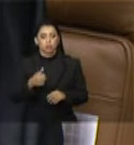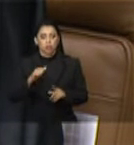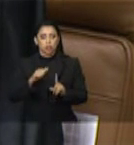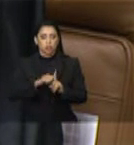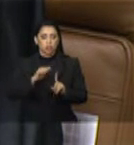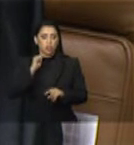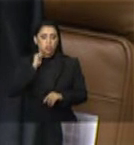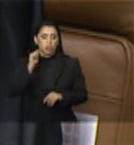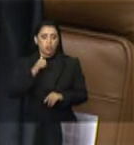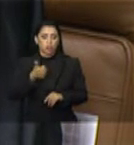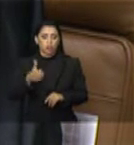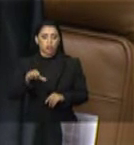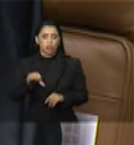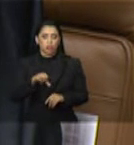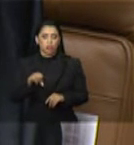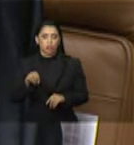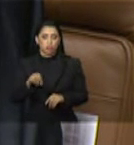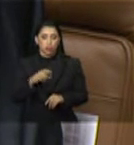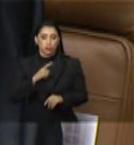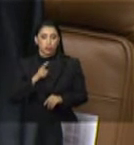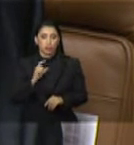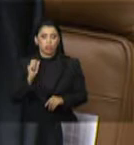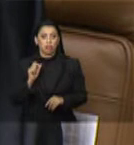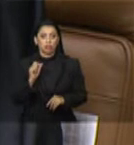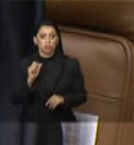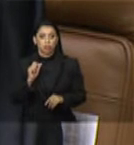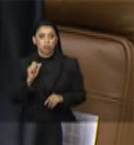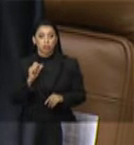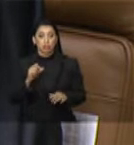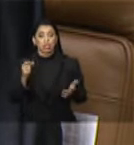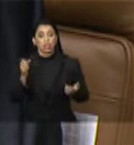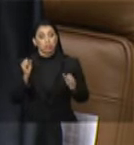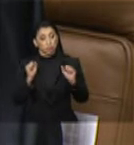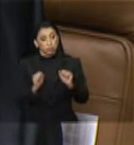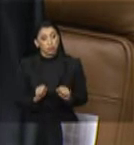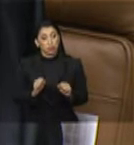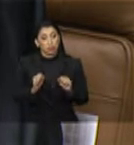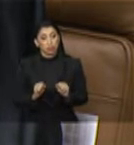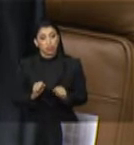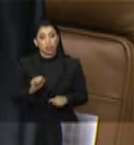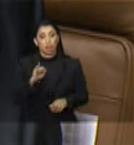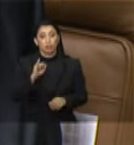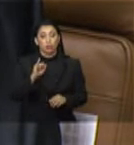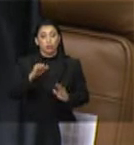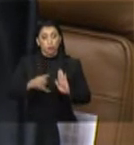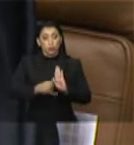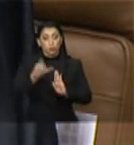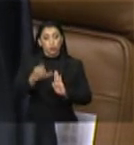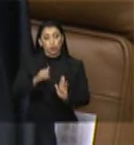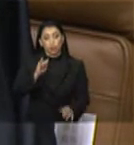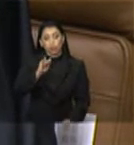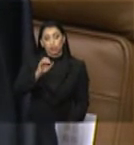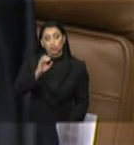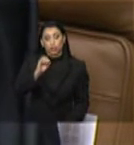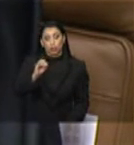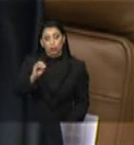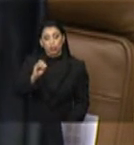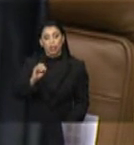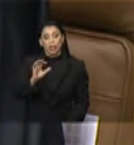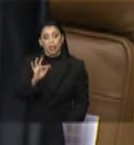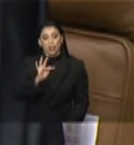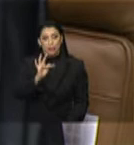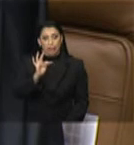1990 substituiu a hipótese de incidência do IOF imposto sobre operações